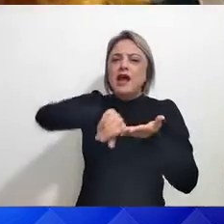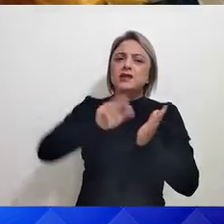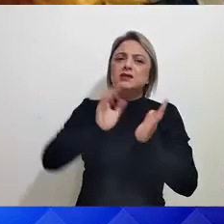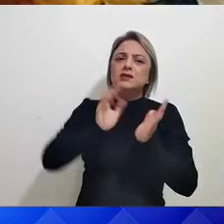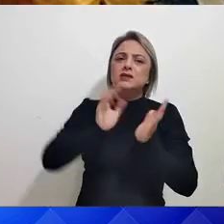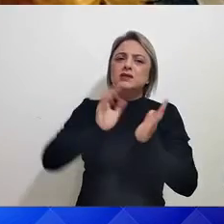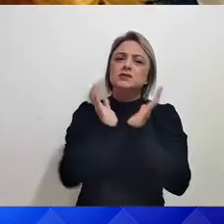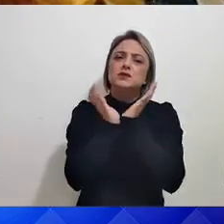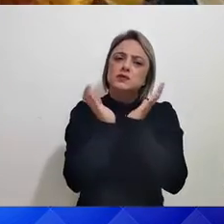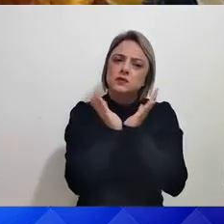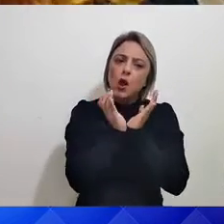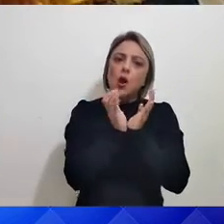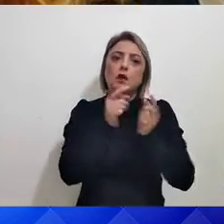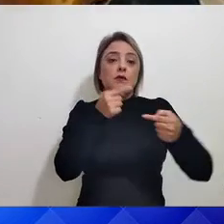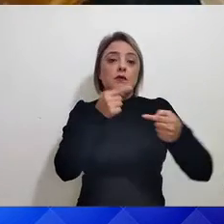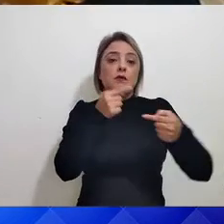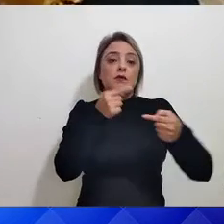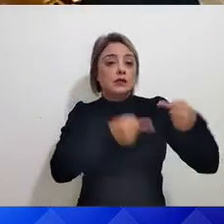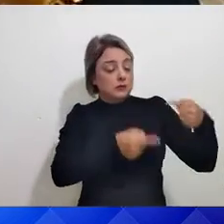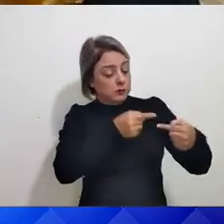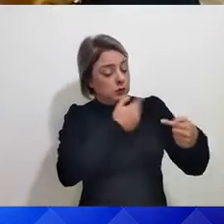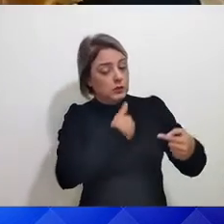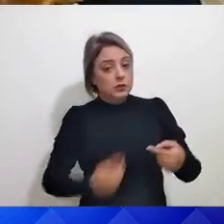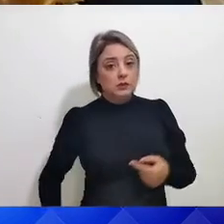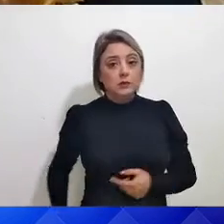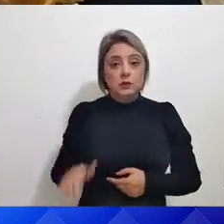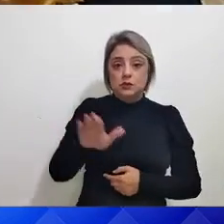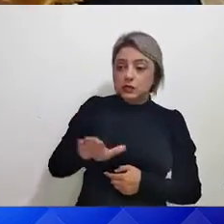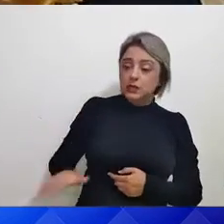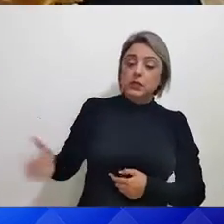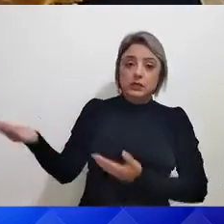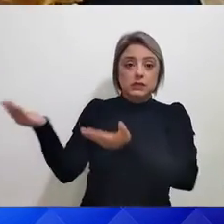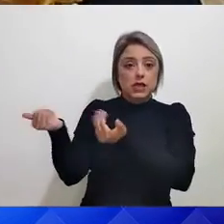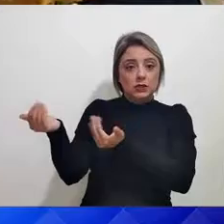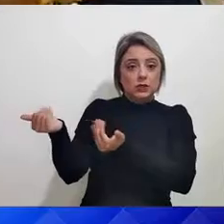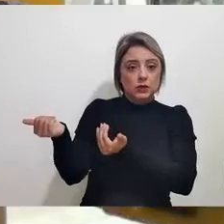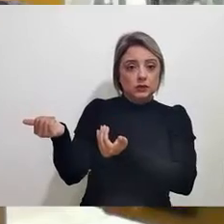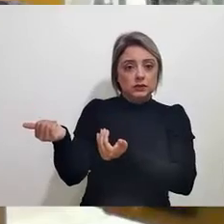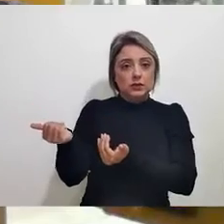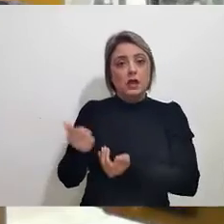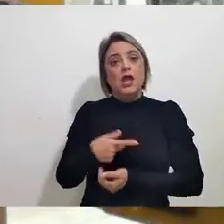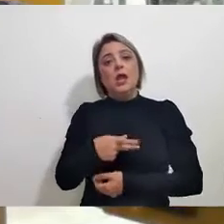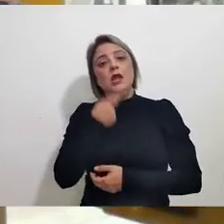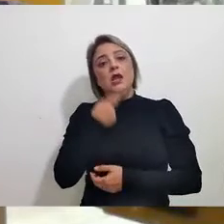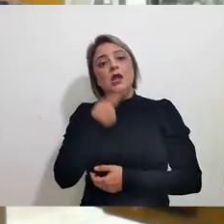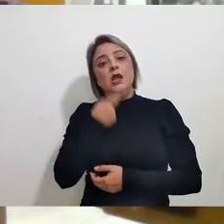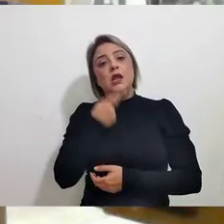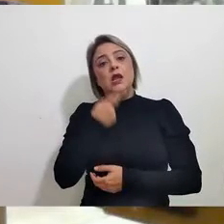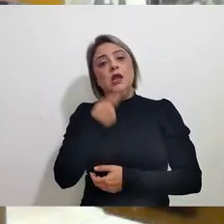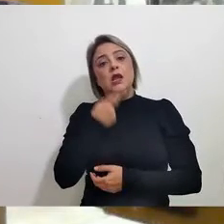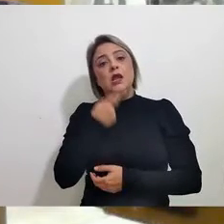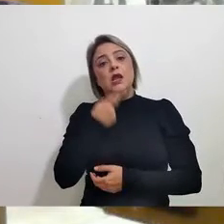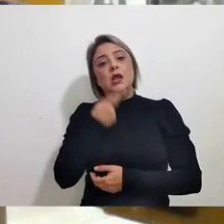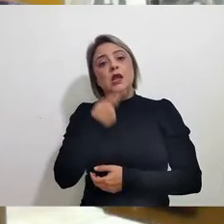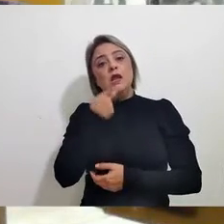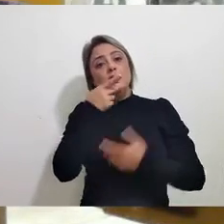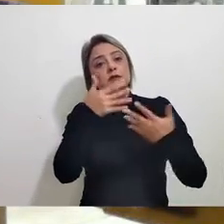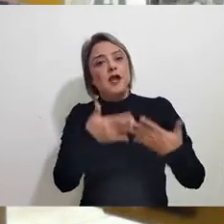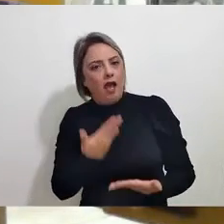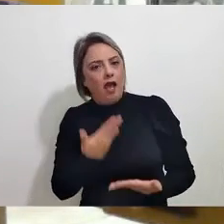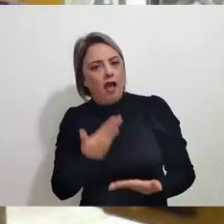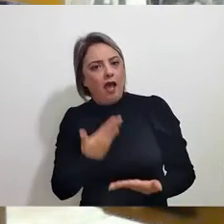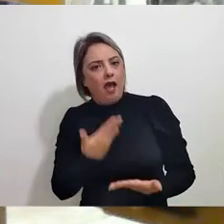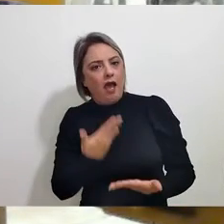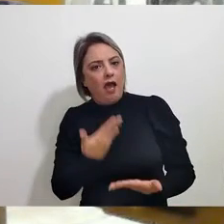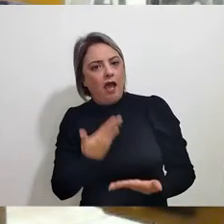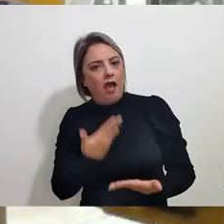política pública de criança e adolescente. E olha, pasme, porque quando a gente encaminha um documento para o CREAS, por exemplo, que é o Centro